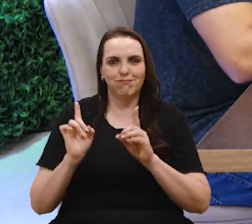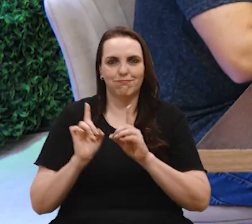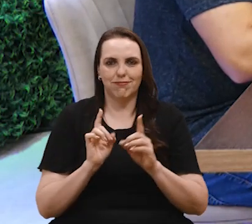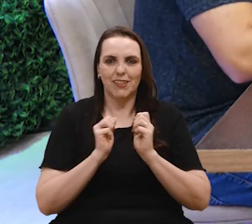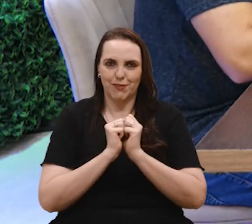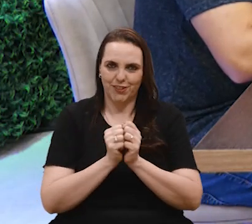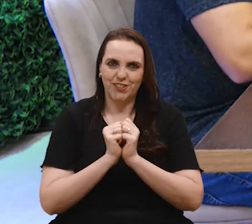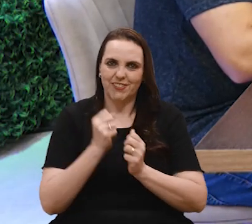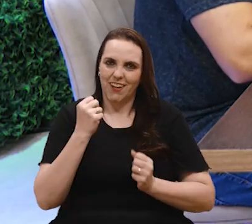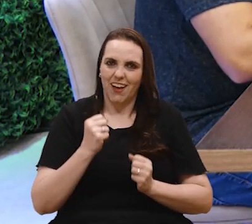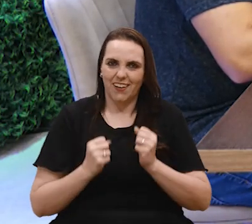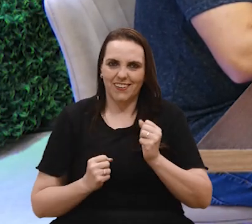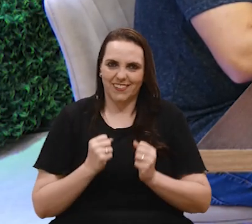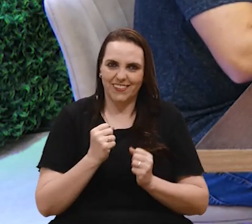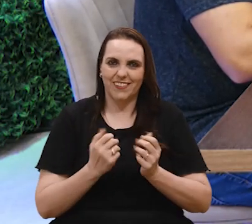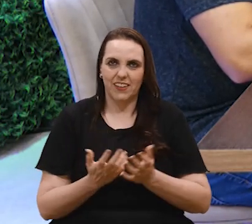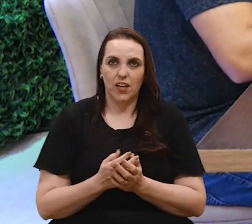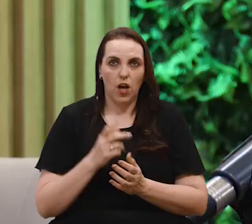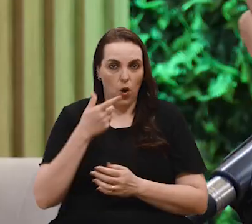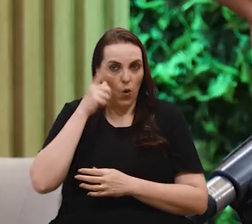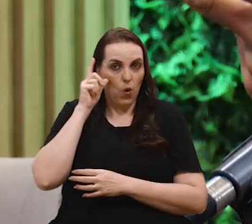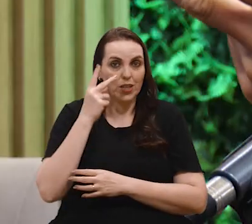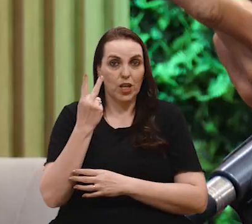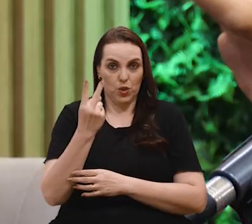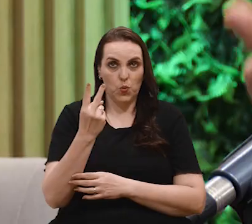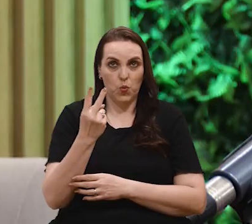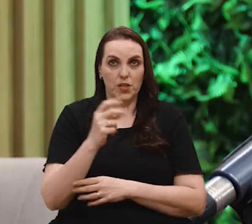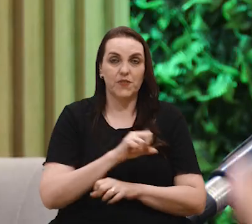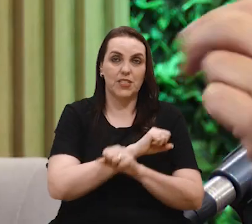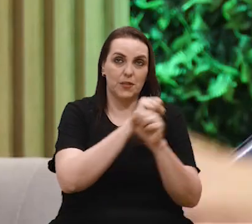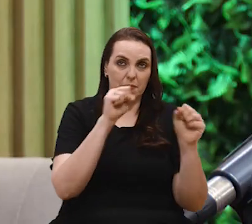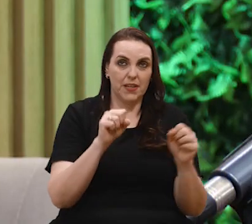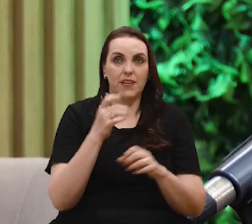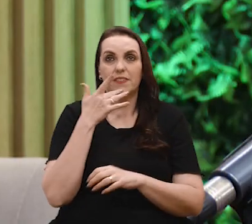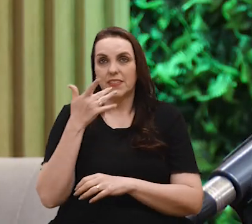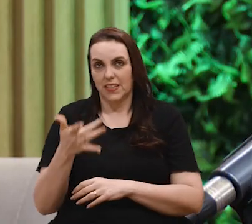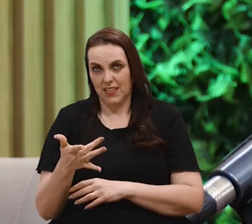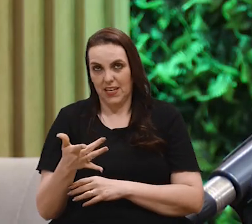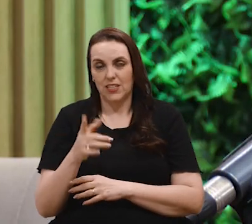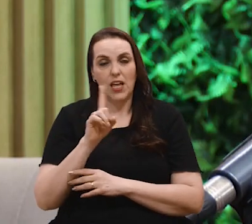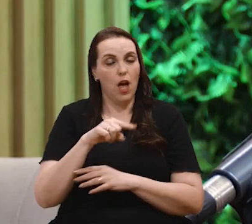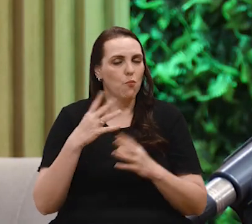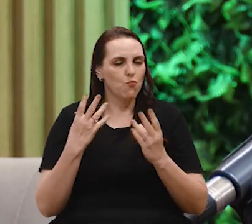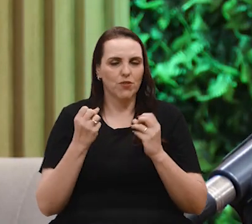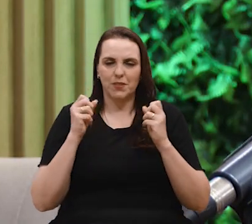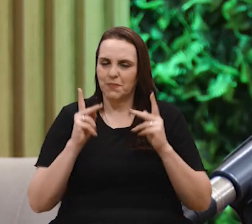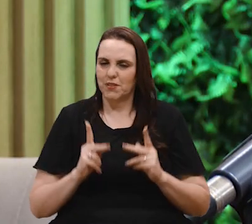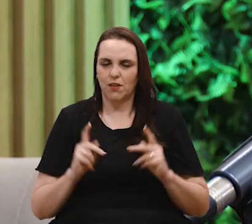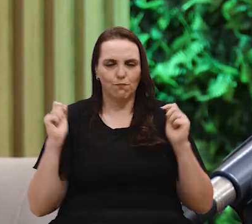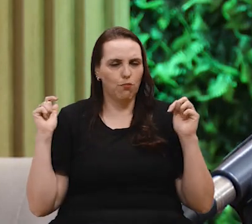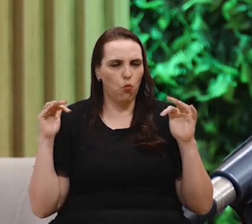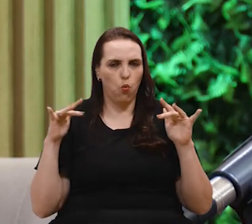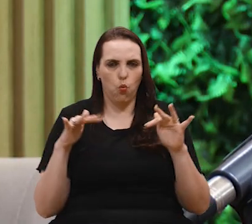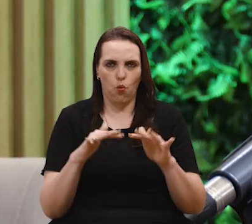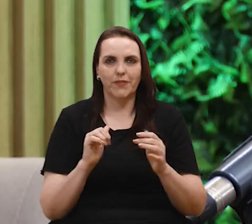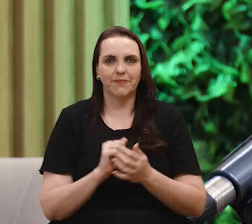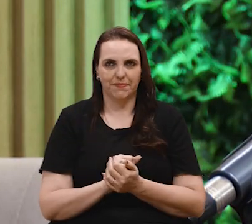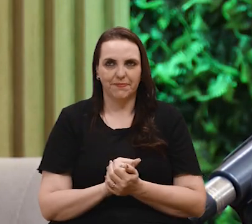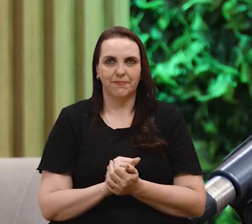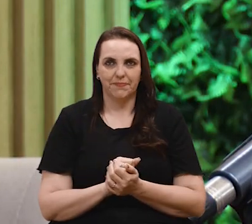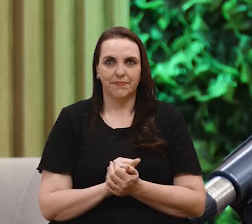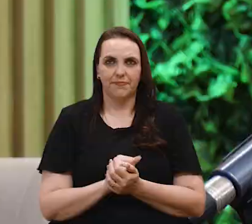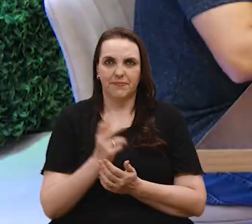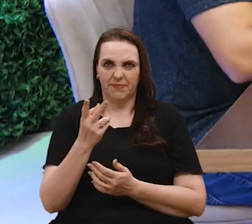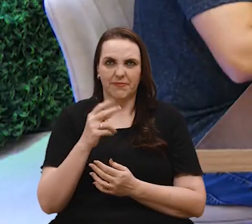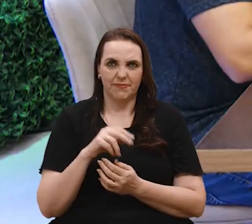pessoas também de te acompanhar. Nossa, né? ontem eu fiz 2, né? Fiz de manhã e fiz de tarde. Era muita gente, assim, de manhã e de tarde. Vocês ouviram,